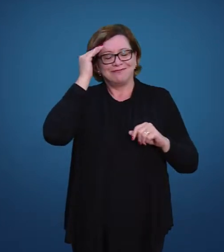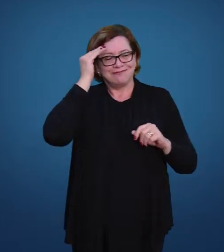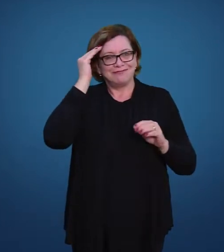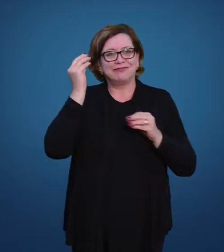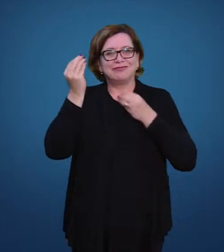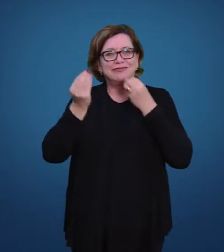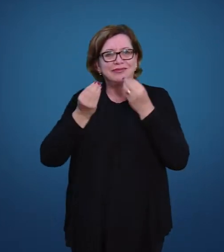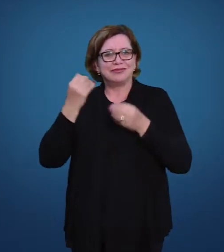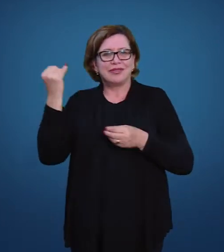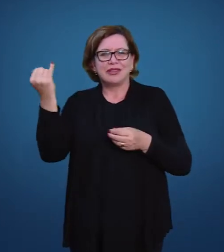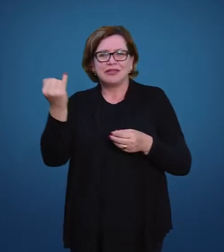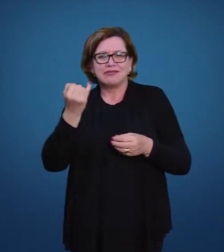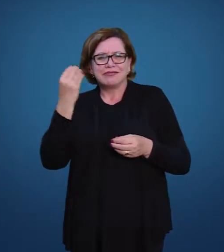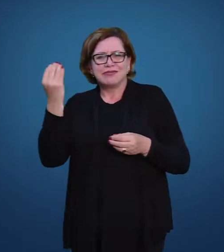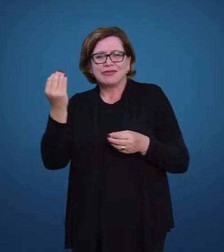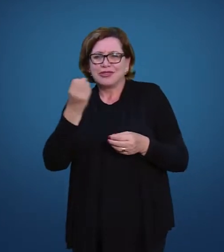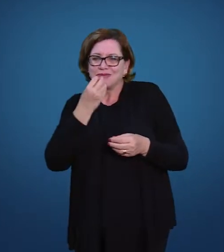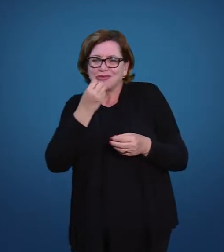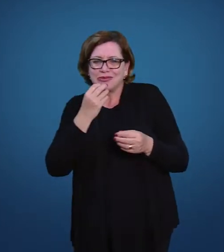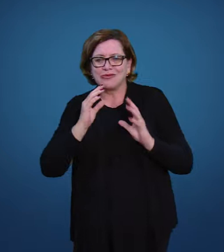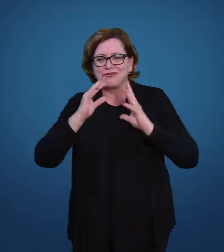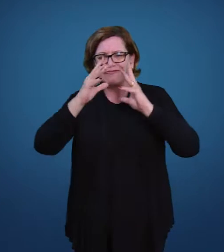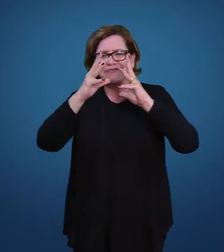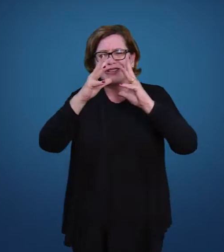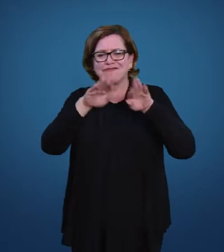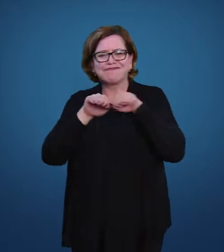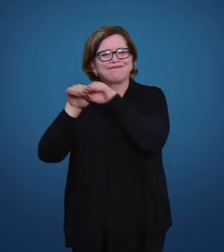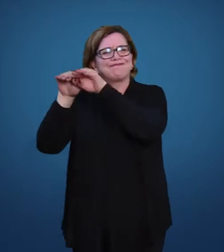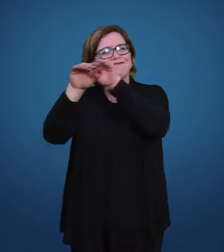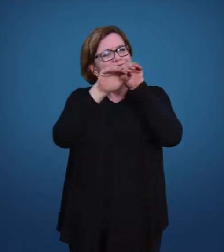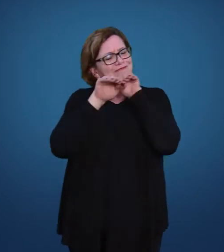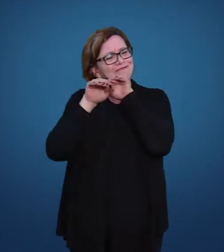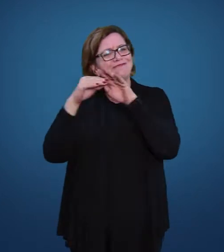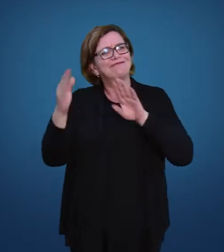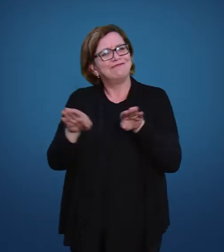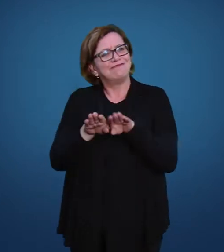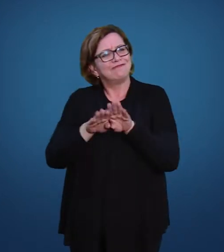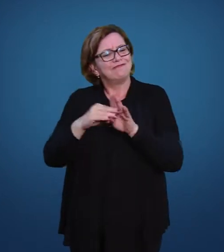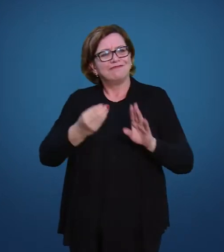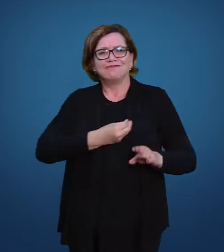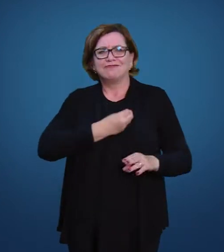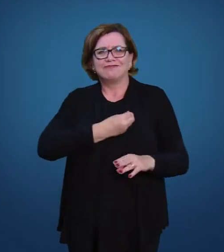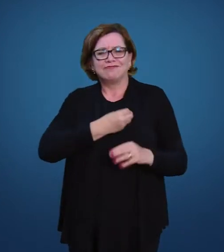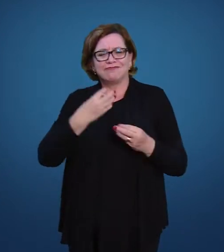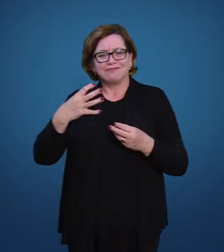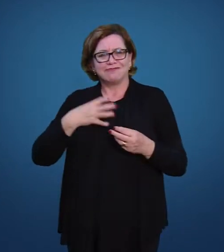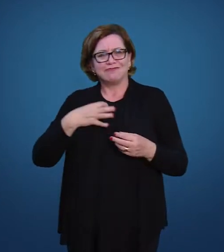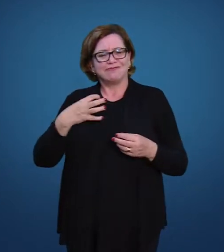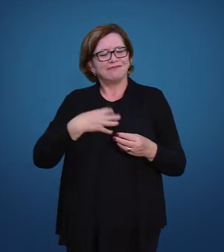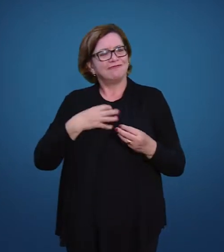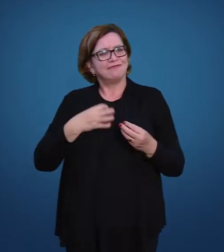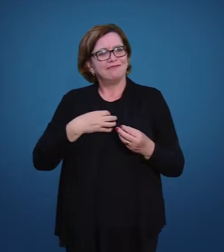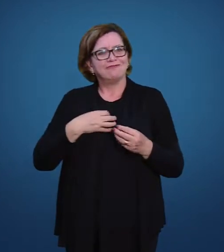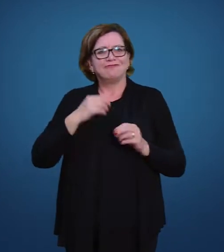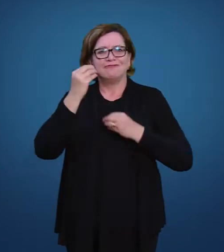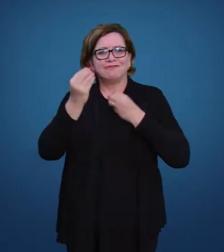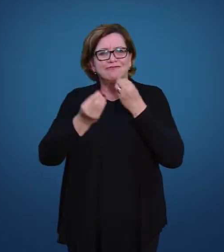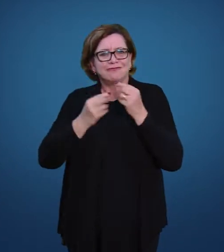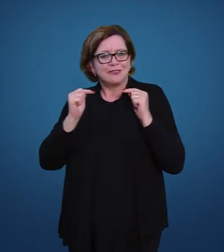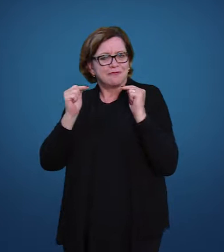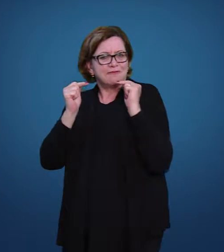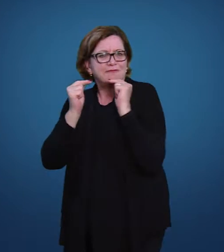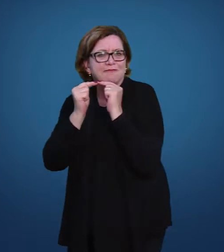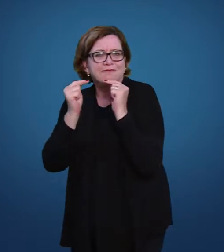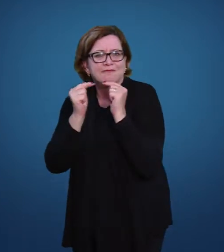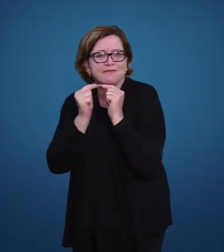importância do bem comum e viva de forma que as suas atitudes sejam